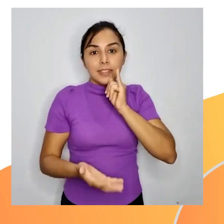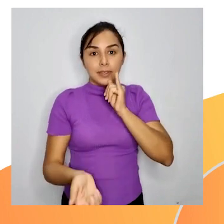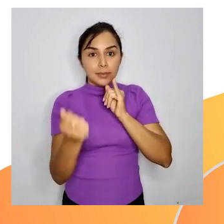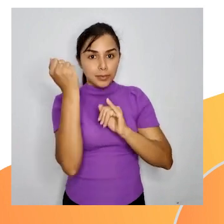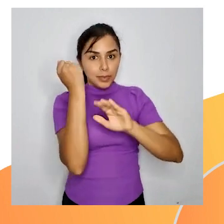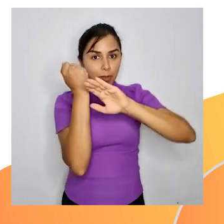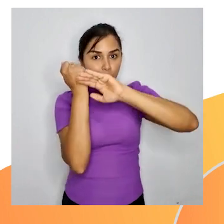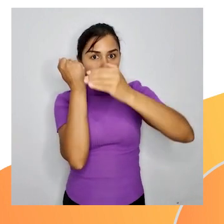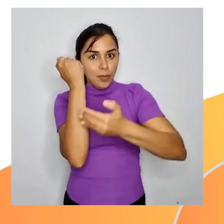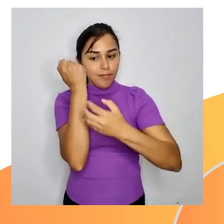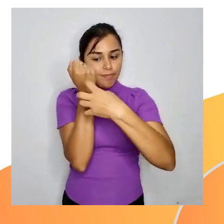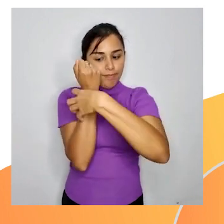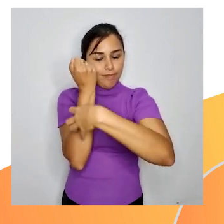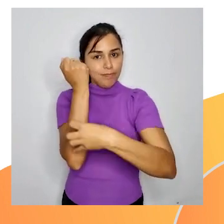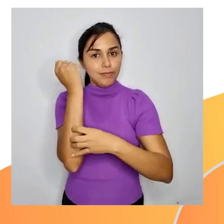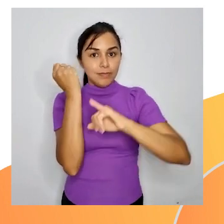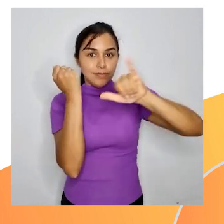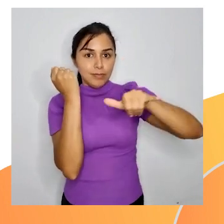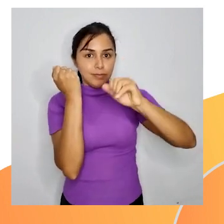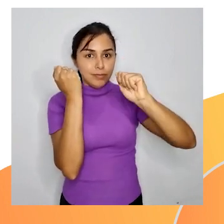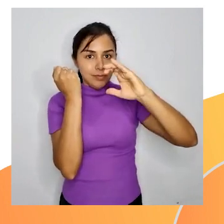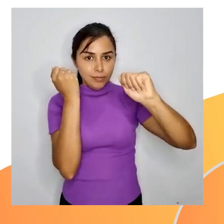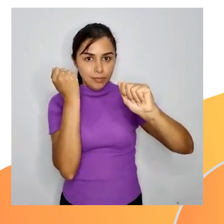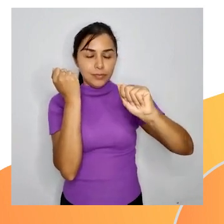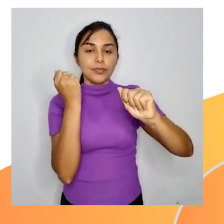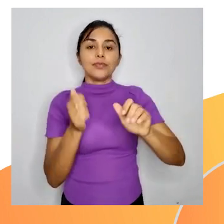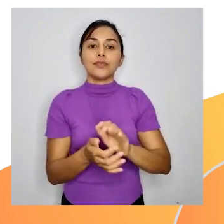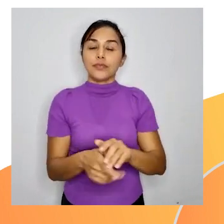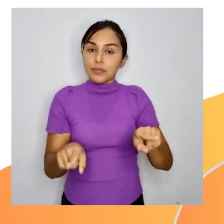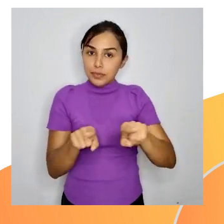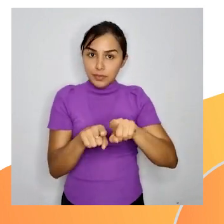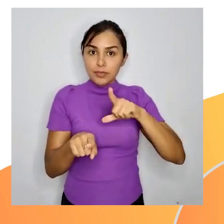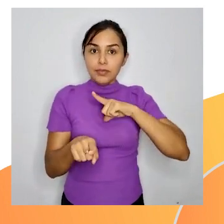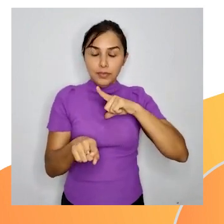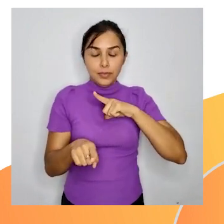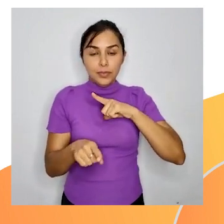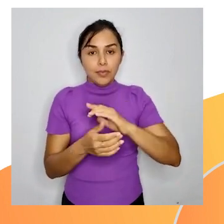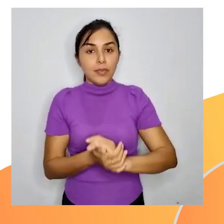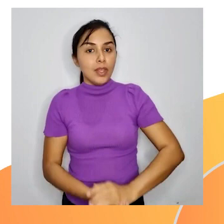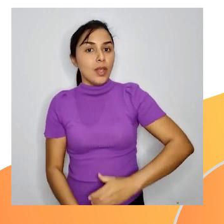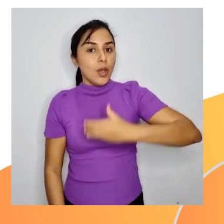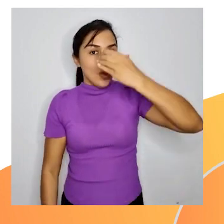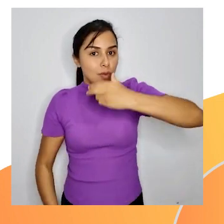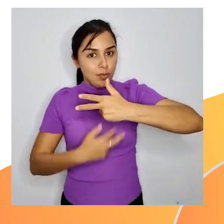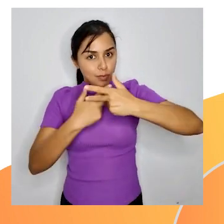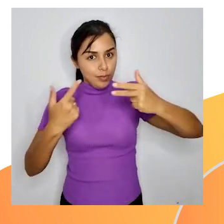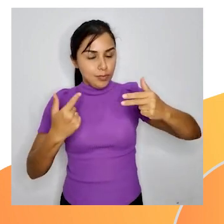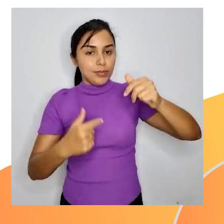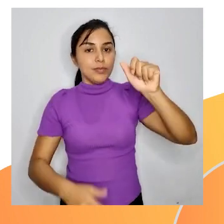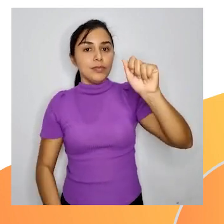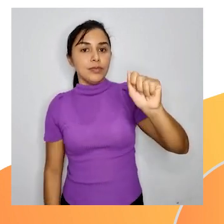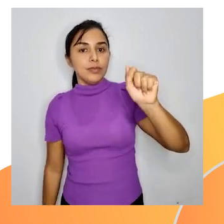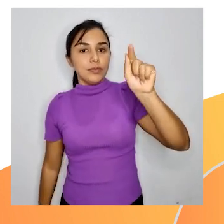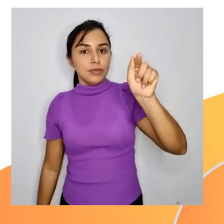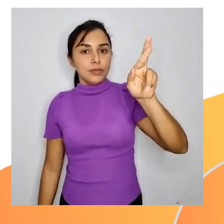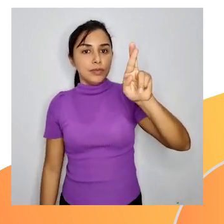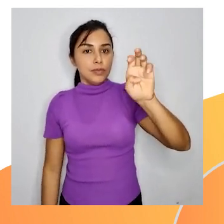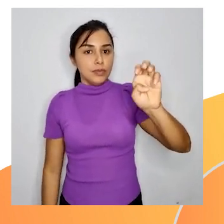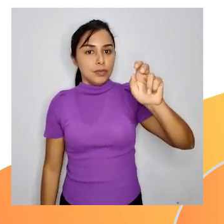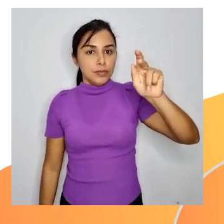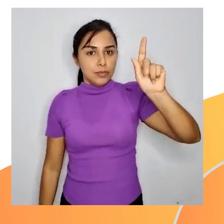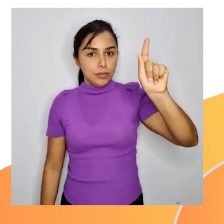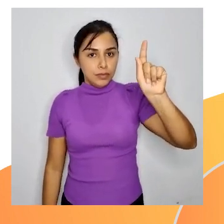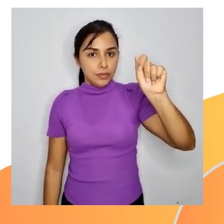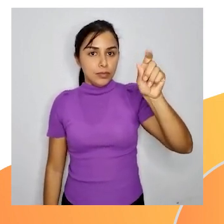jaca. Há também o desenvolvimento de um fruto agregado. Nesse caso, nós temos a origem de